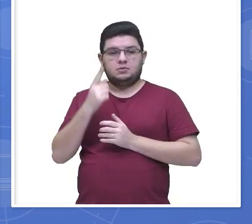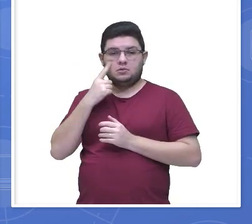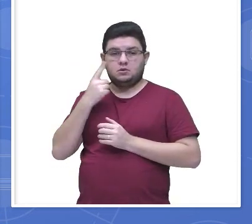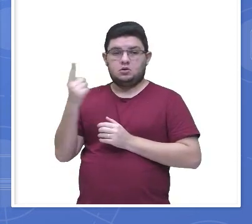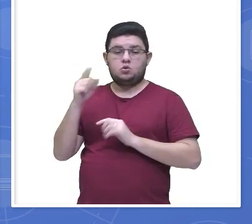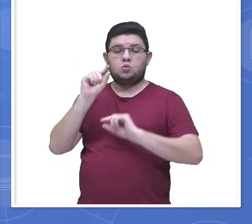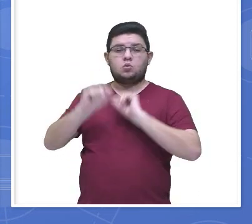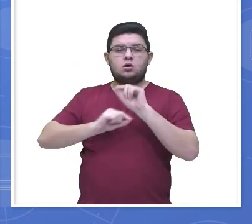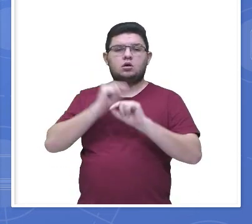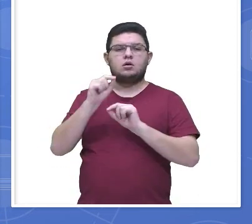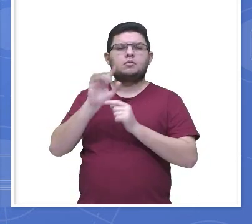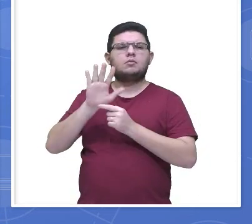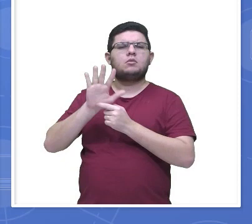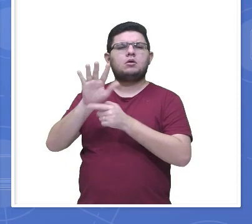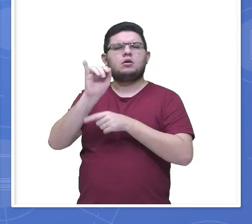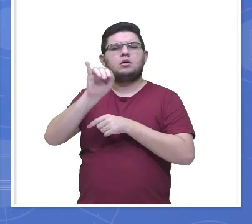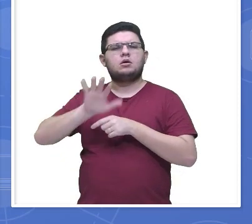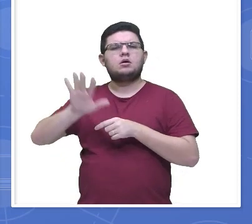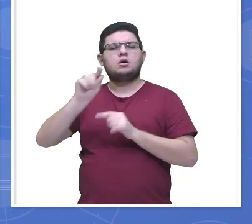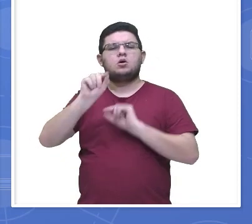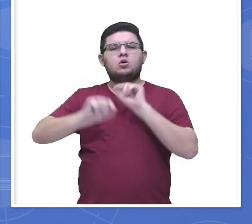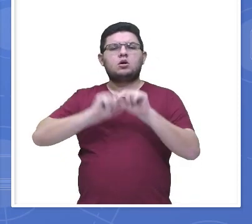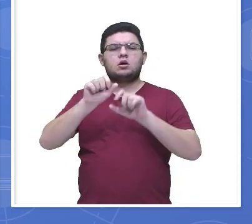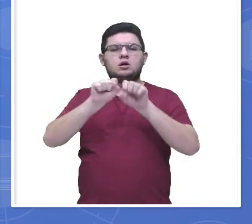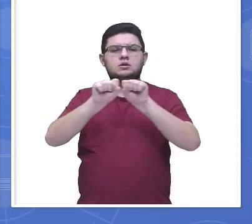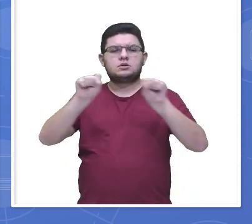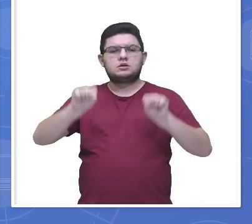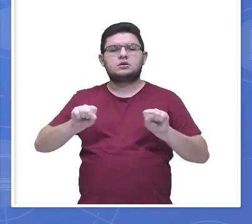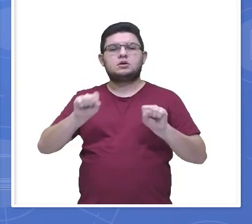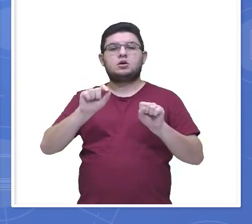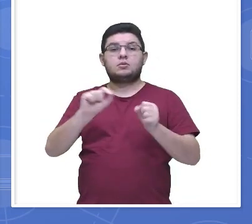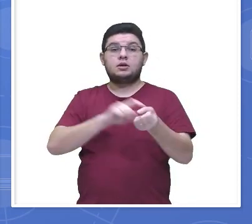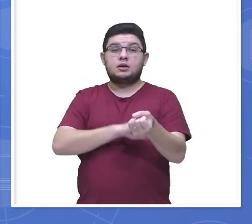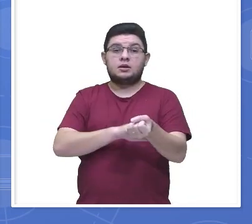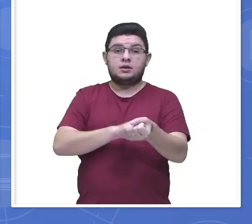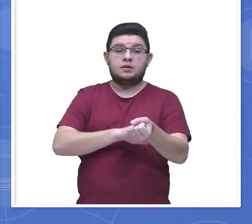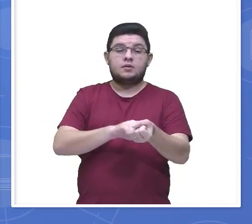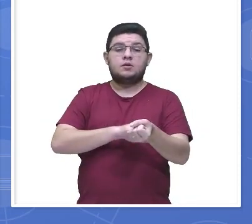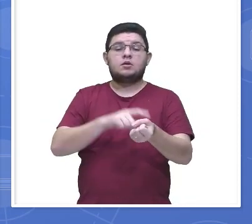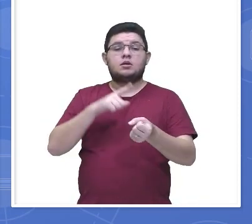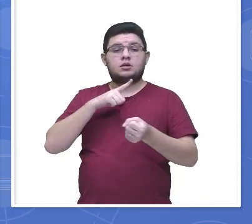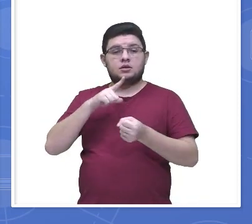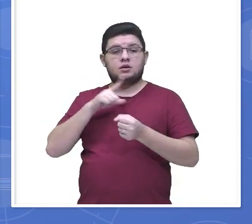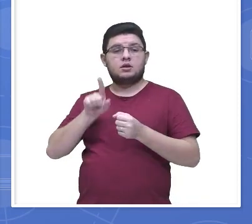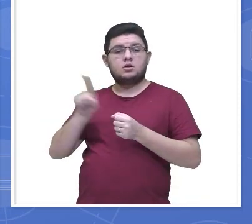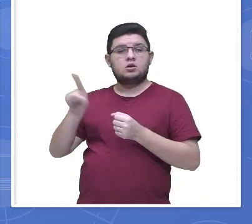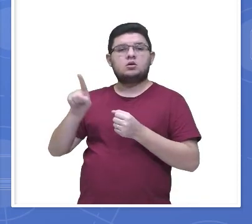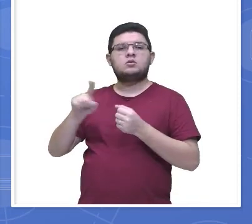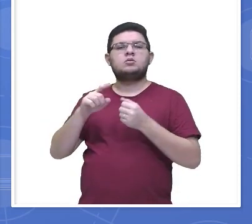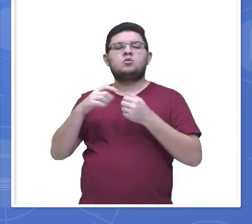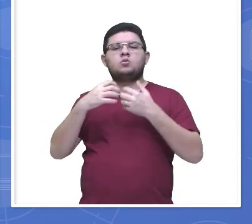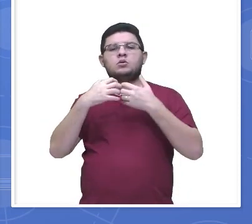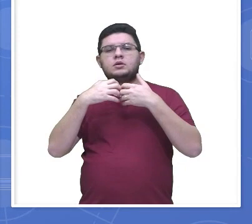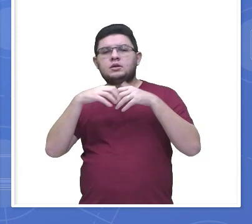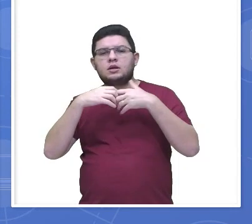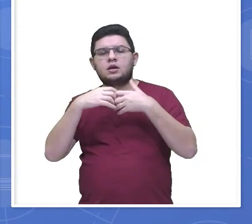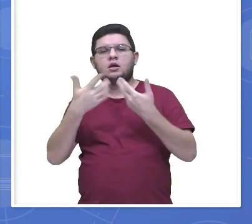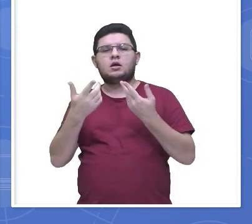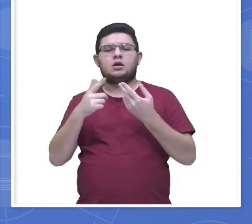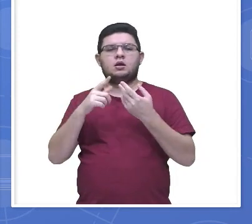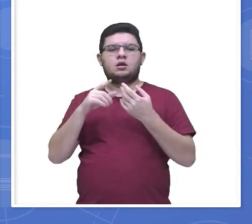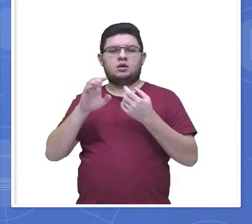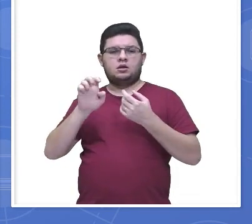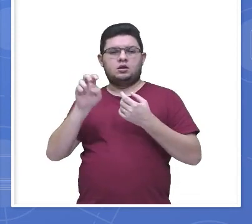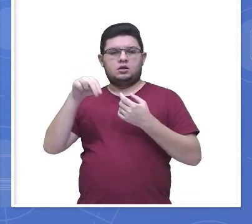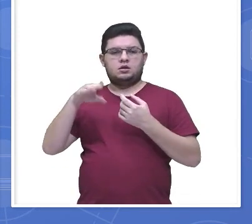representação do nosso sistema nervoso, né? O encéfalo, a medula espinhal e também os gânglios nervosos, né? Os gânglios que a